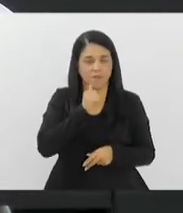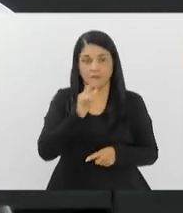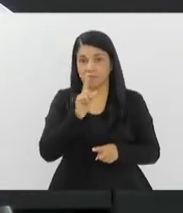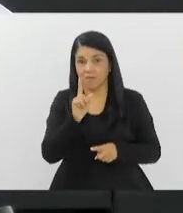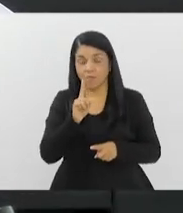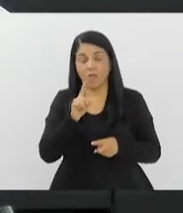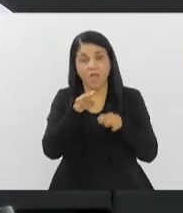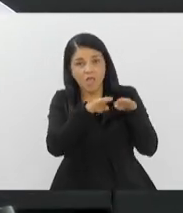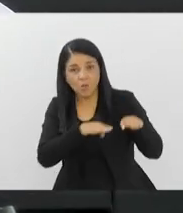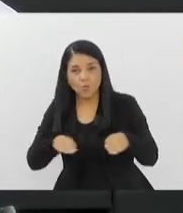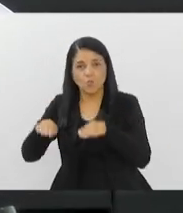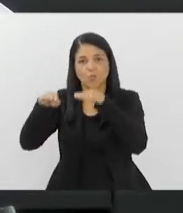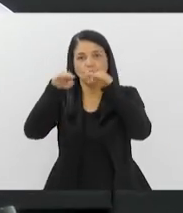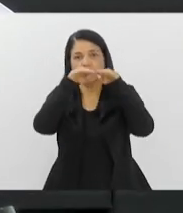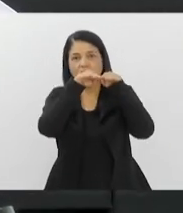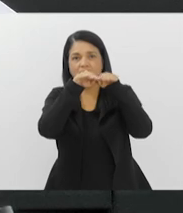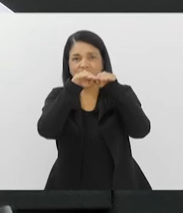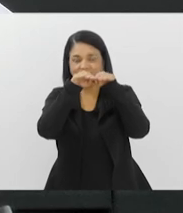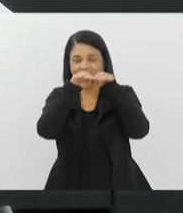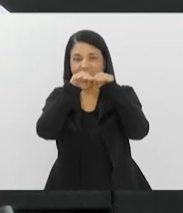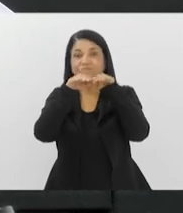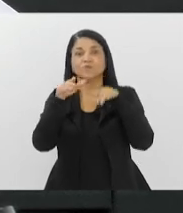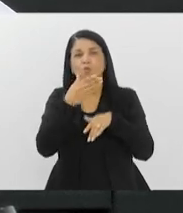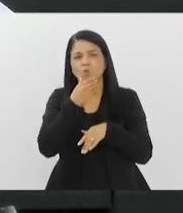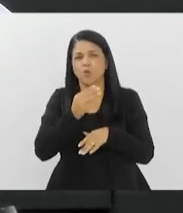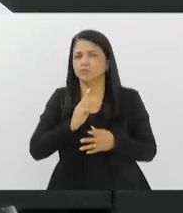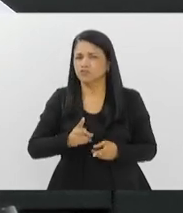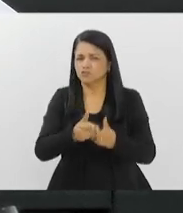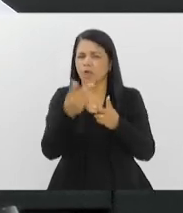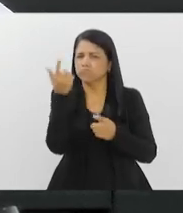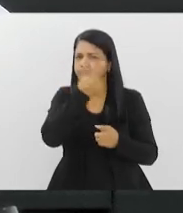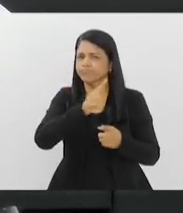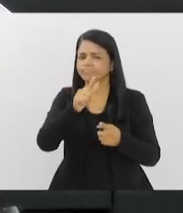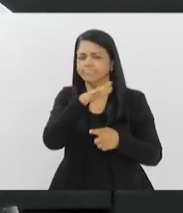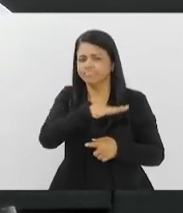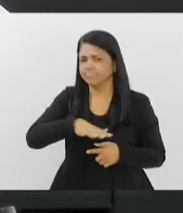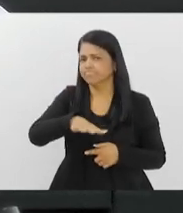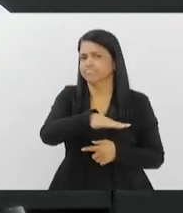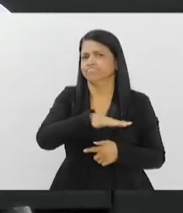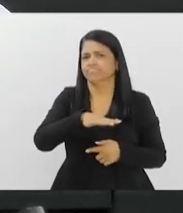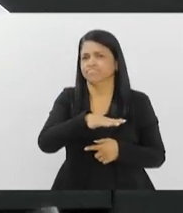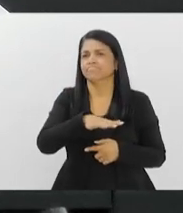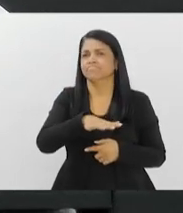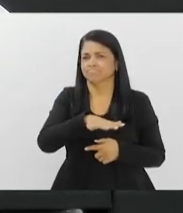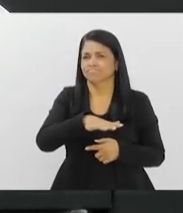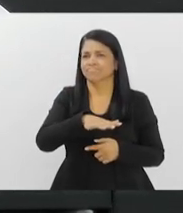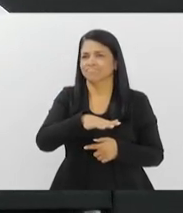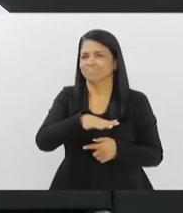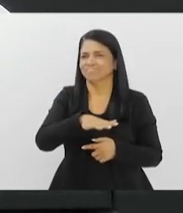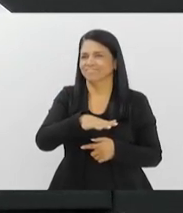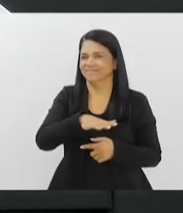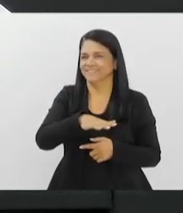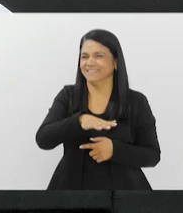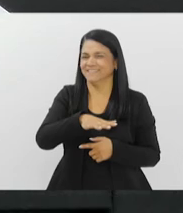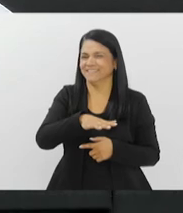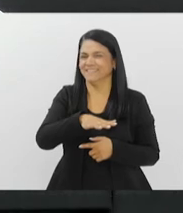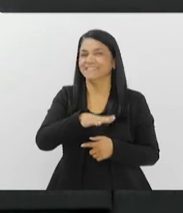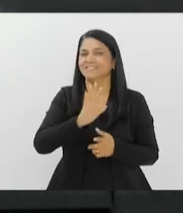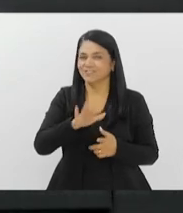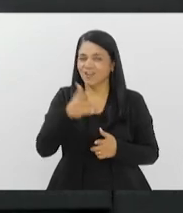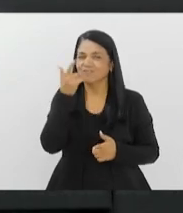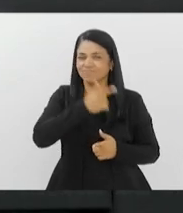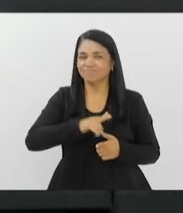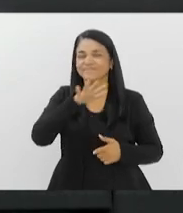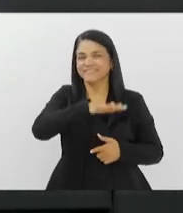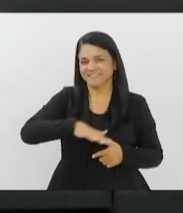de equidade. Os homens já estão aí, já alcançaram o seu espaço, querido? Já alcançaram